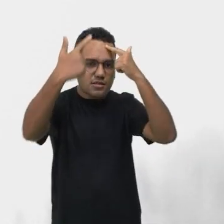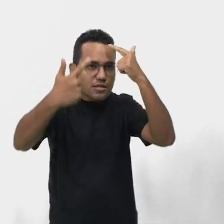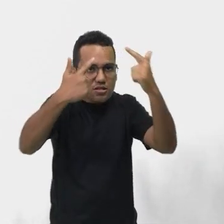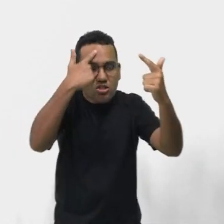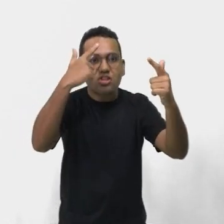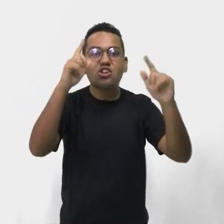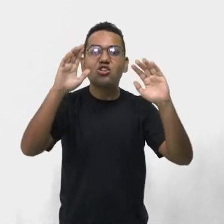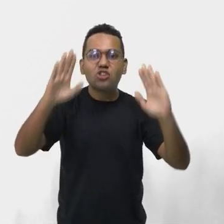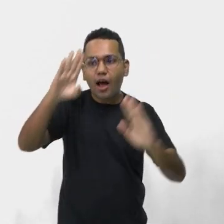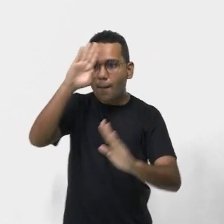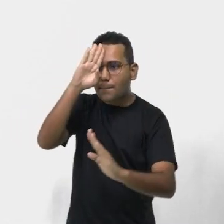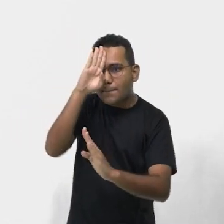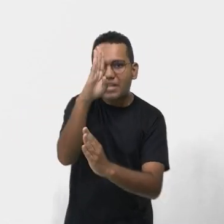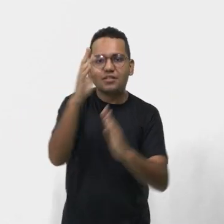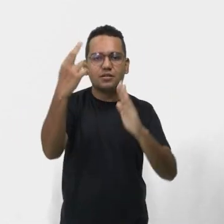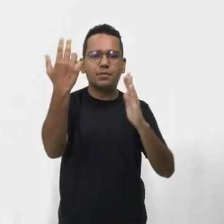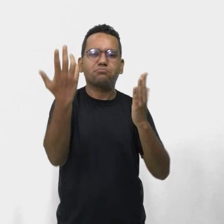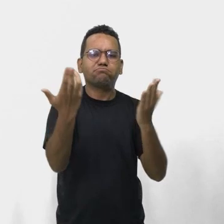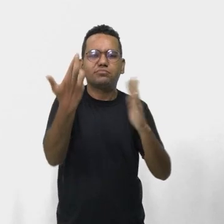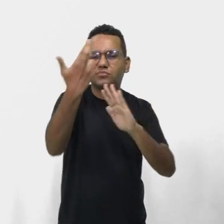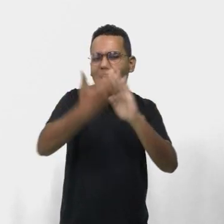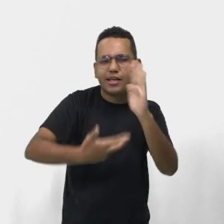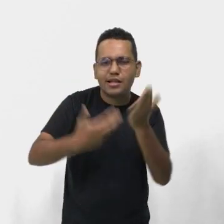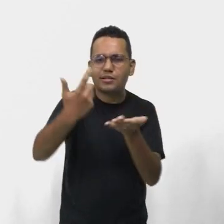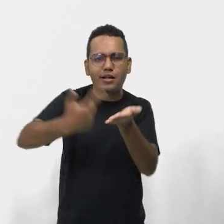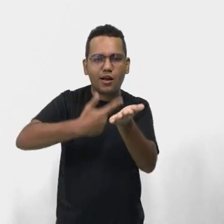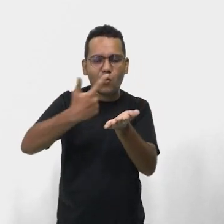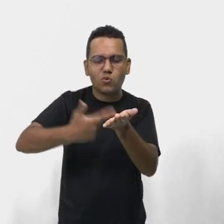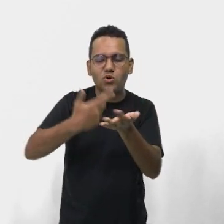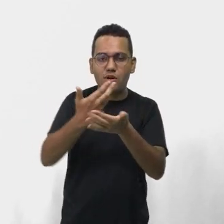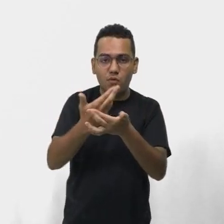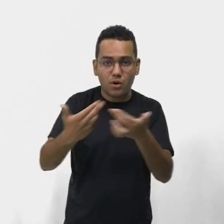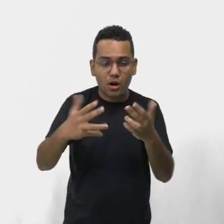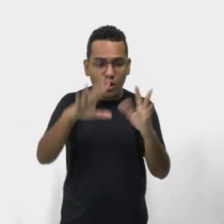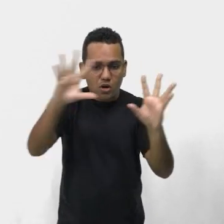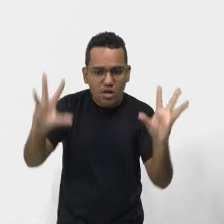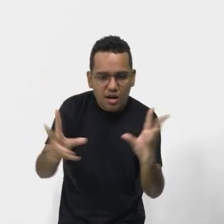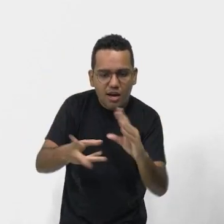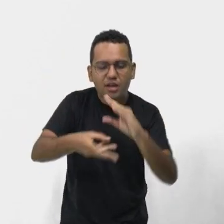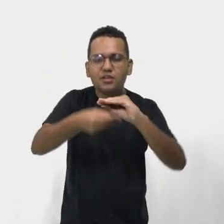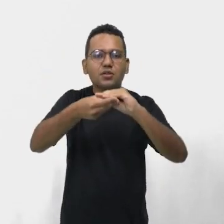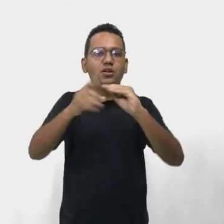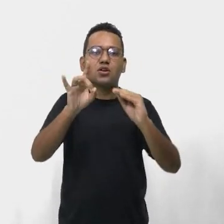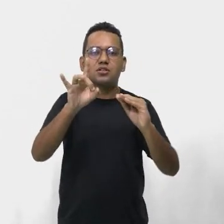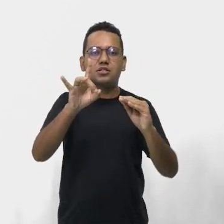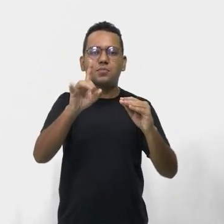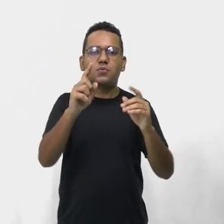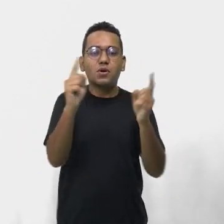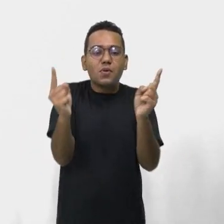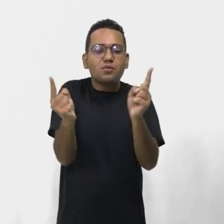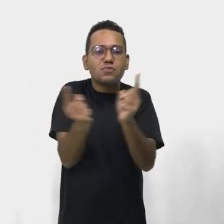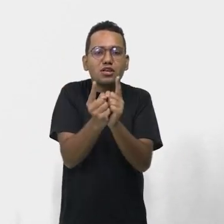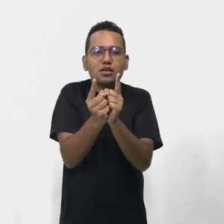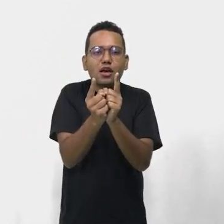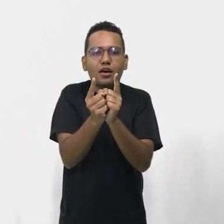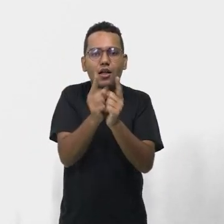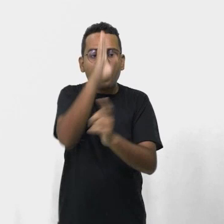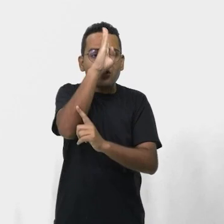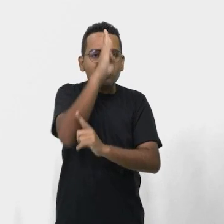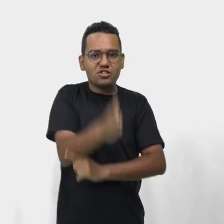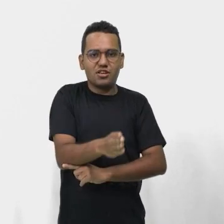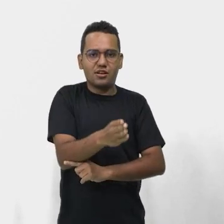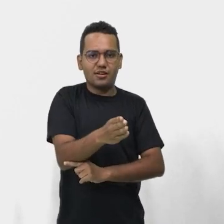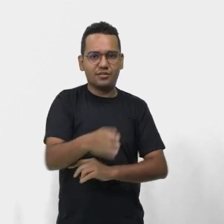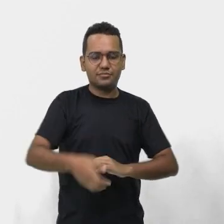e pontos principais de uma obra original e reproduzi-las em um novo texto mais curto